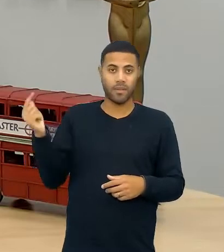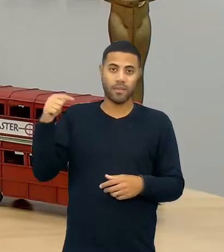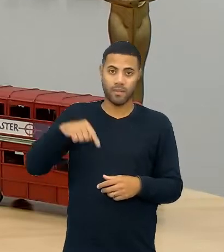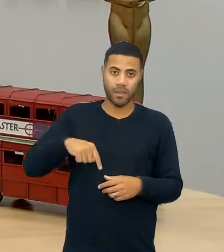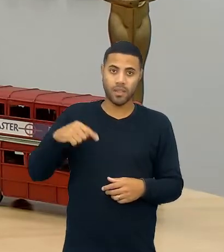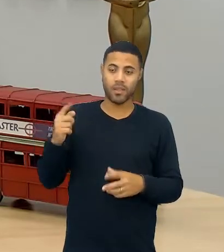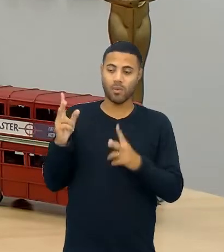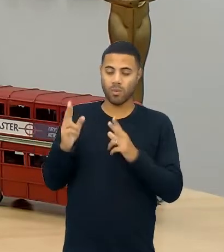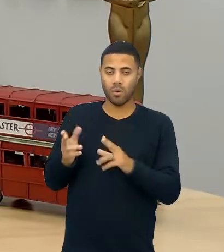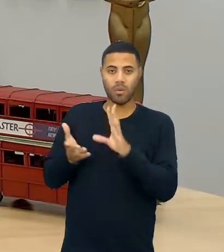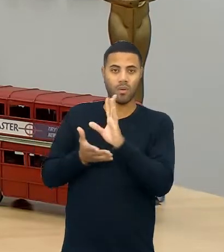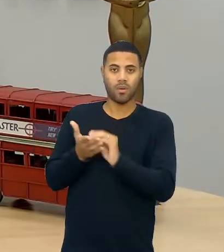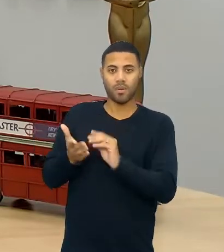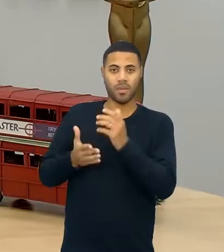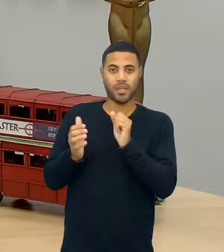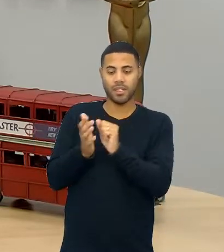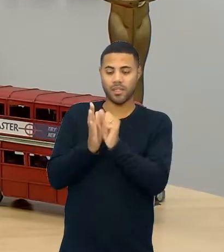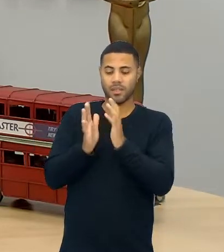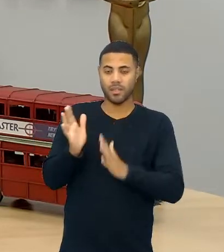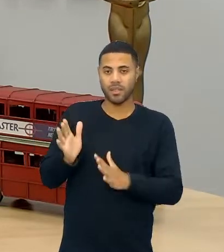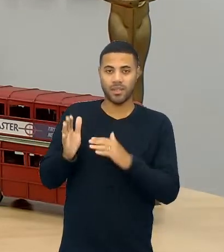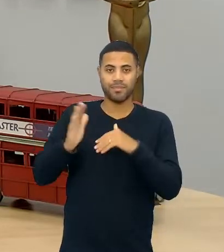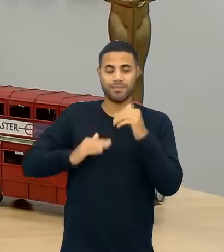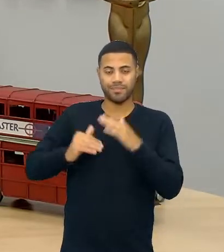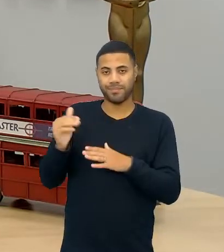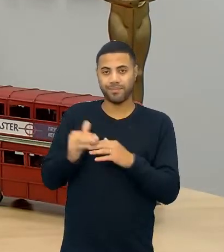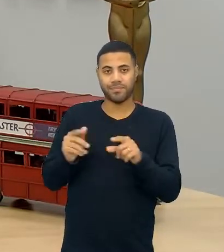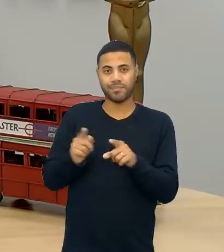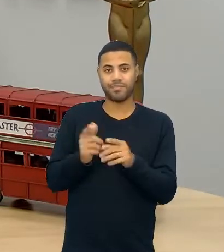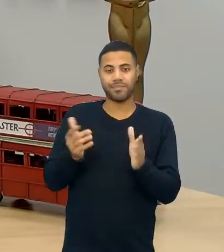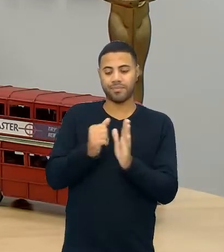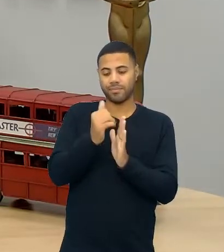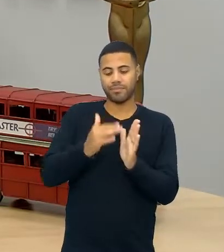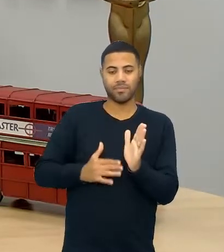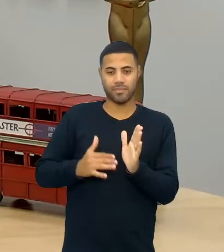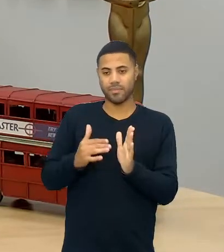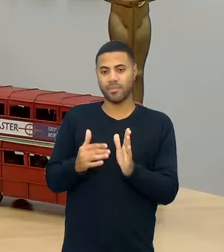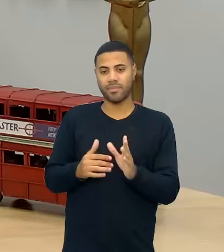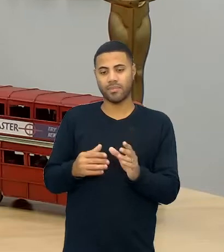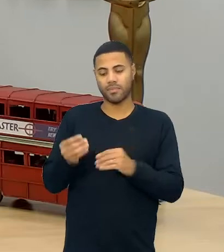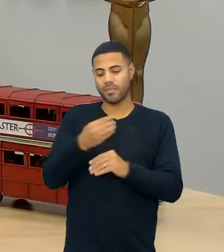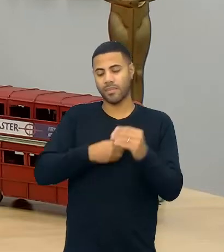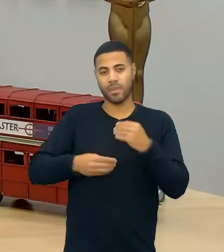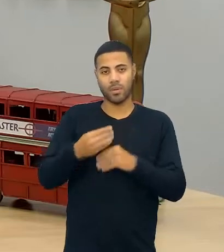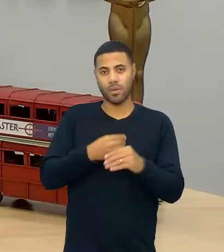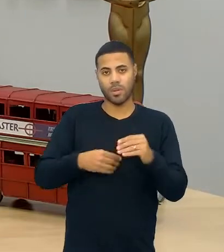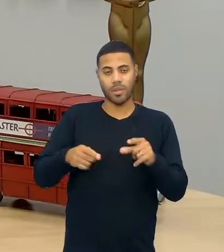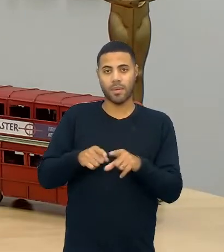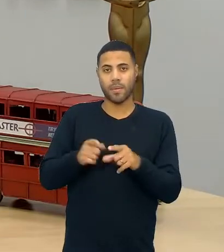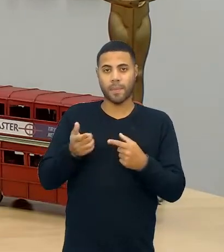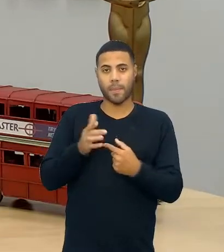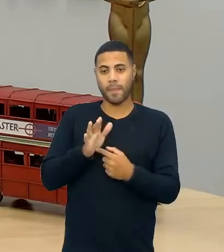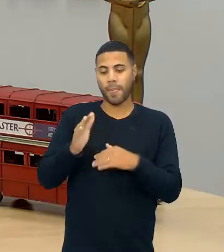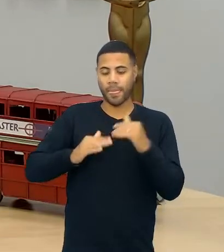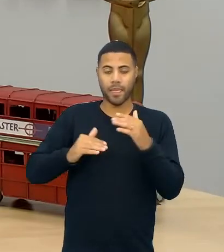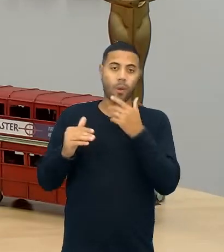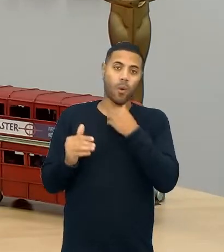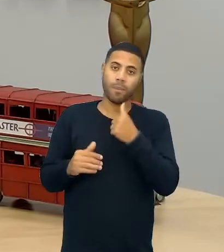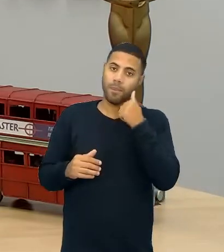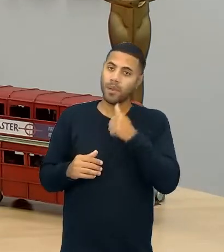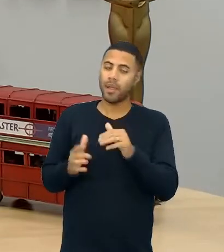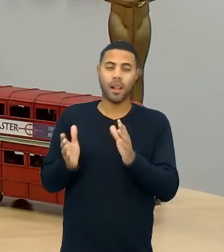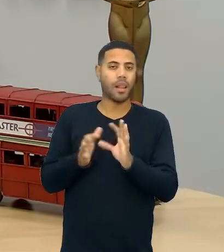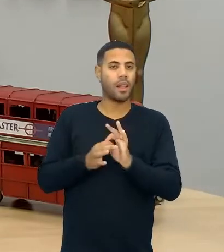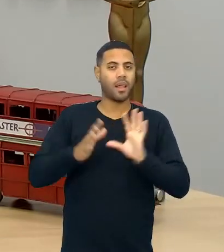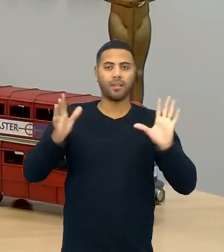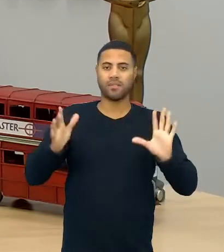pensar numa atividade em que ela tenha a característica mista, então que ela seja praticada por homens e mulheres,